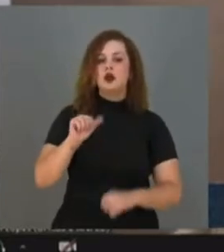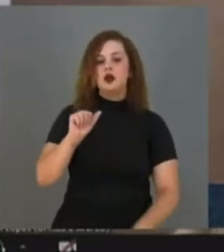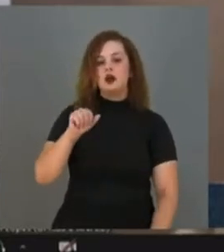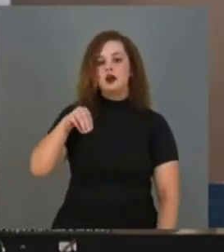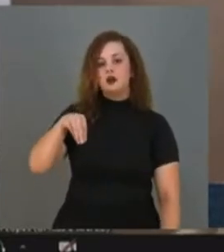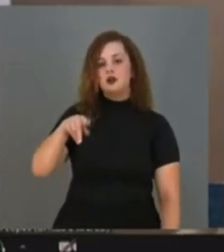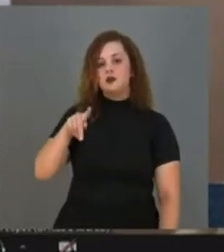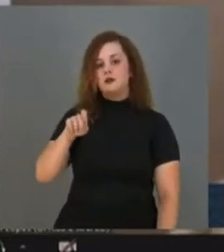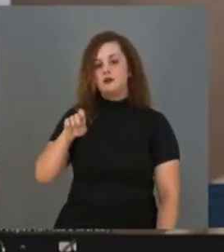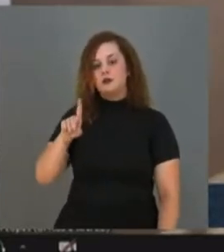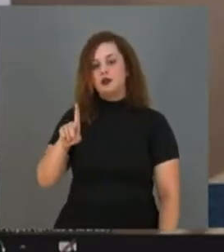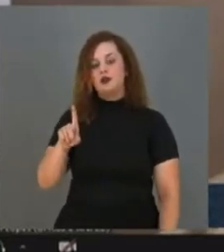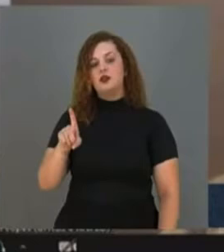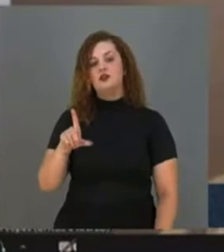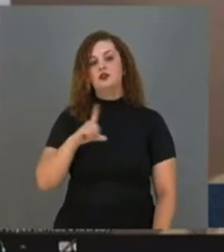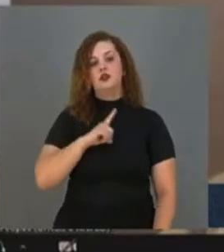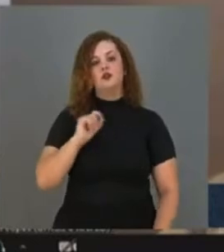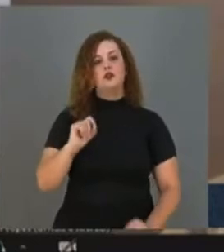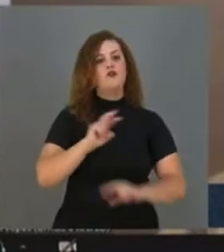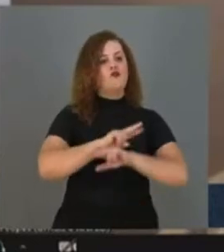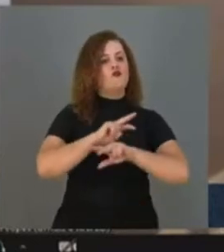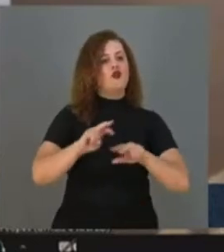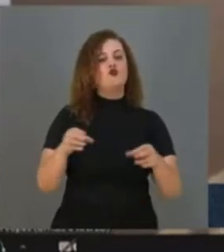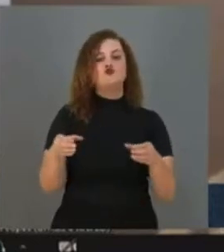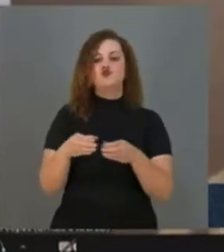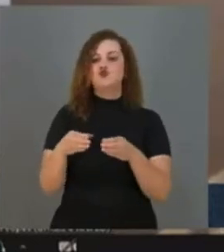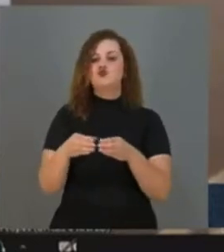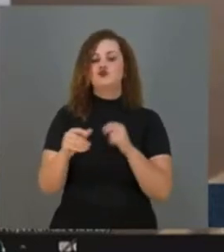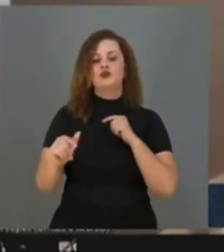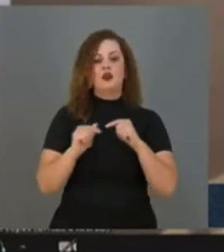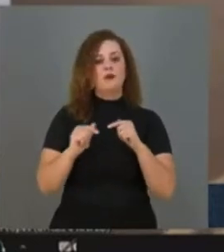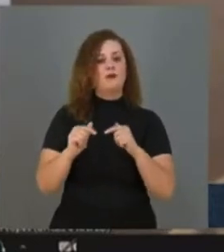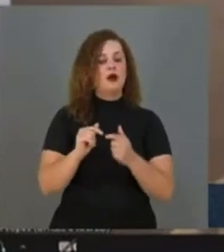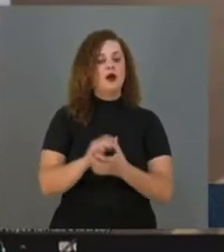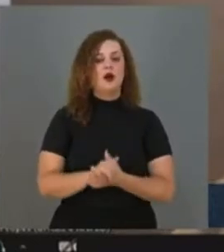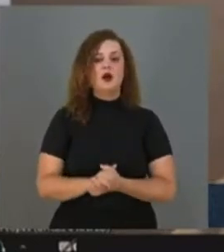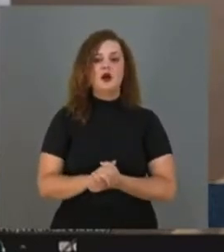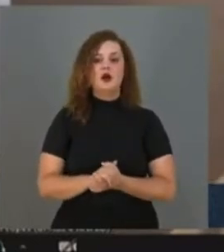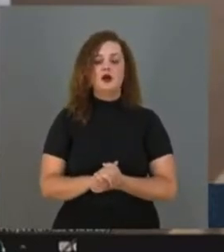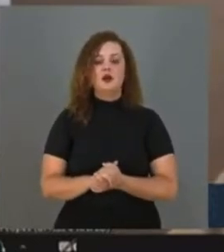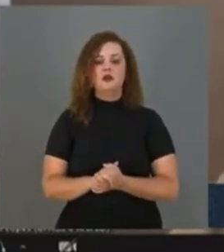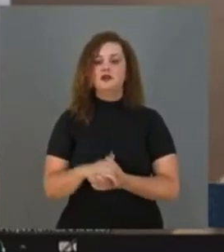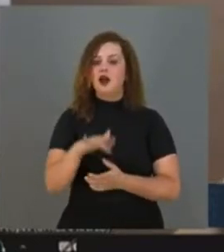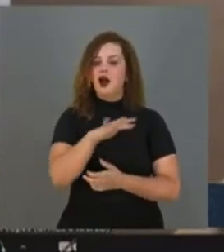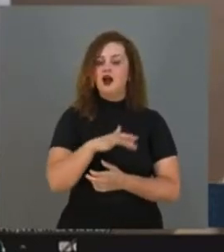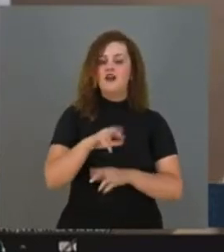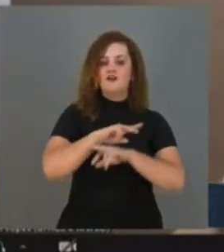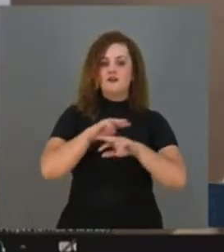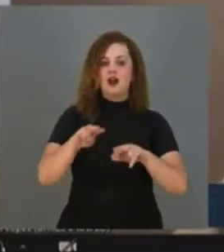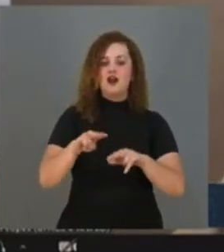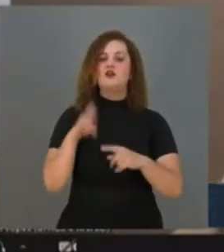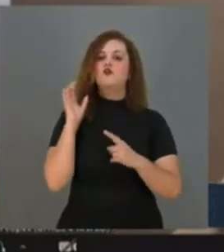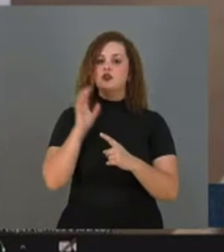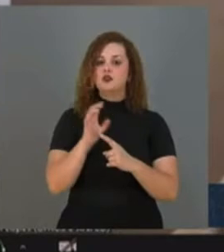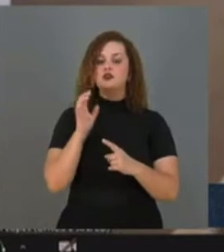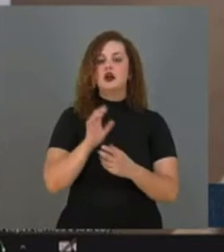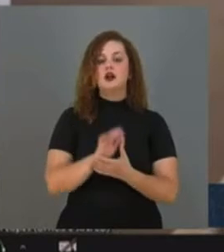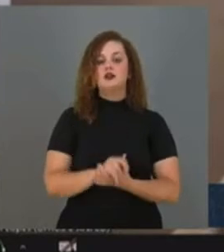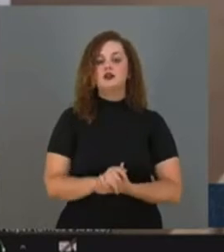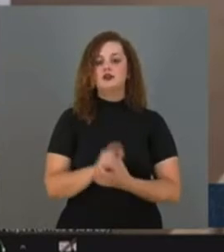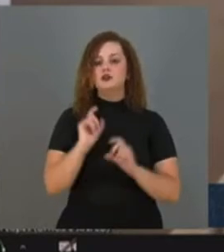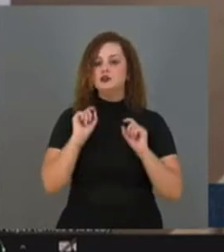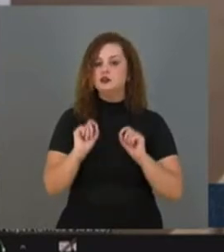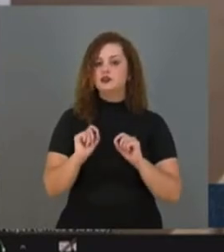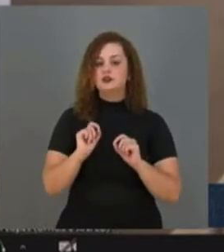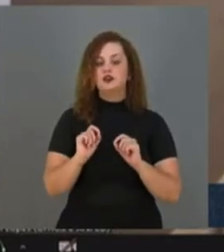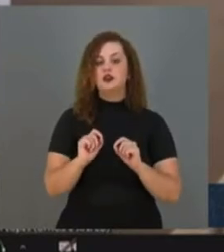mesmo possui diversos grupos de trabalho que têm se debruçado sobre tais áreas e que são afetadas pelos dispositivos